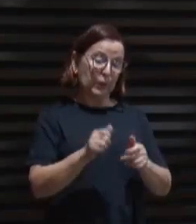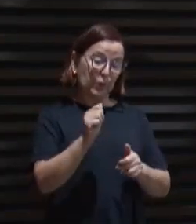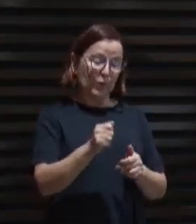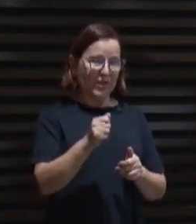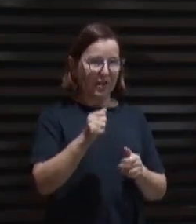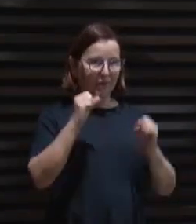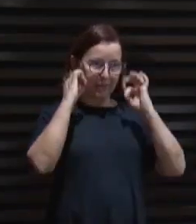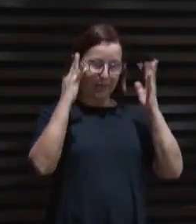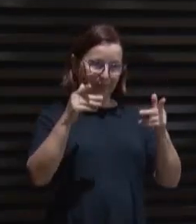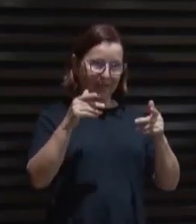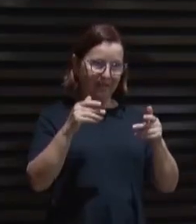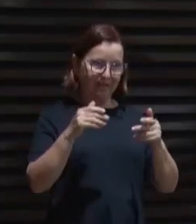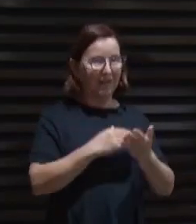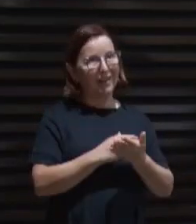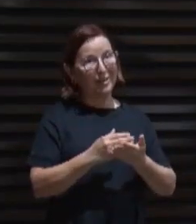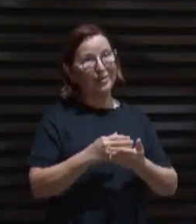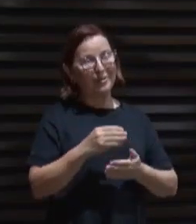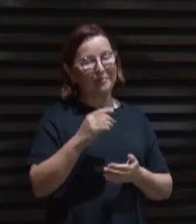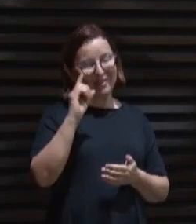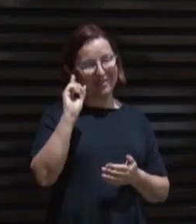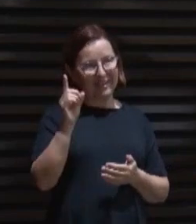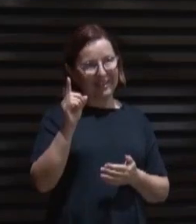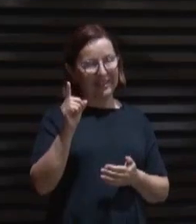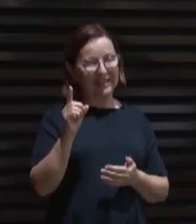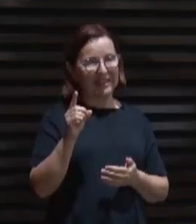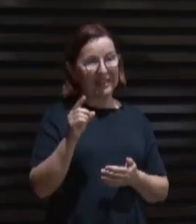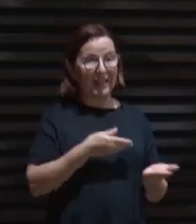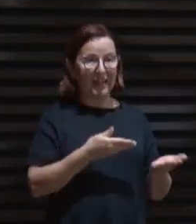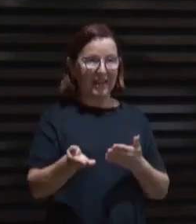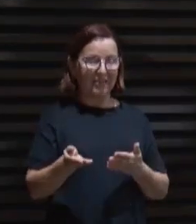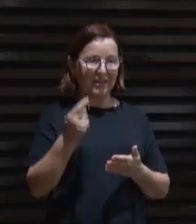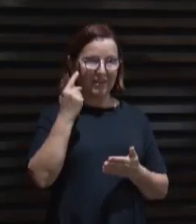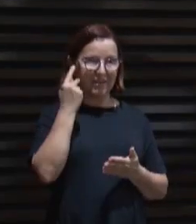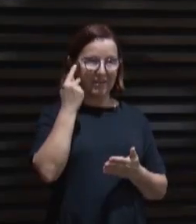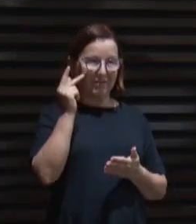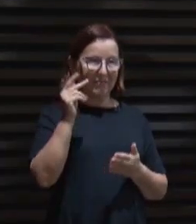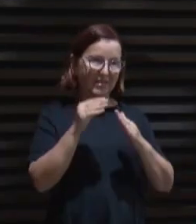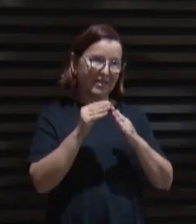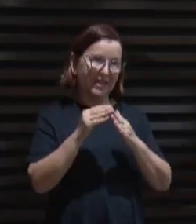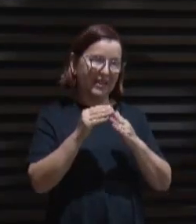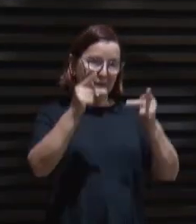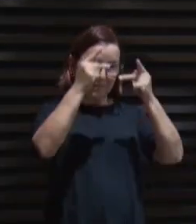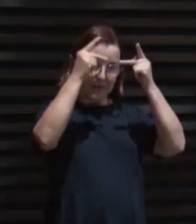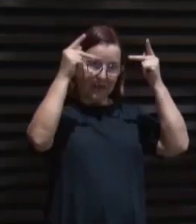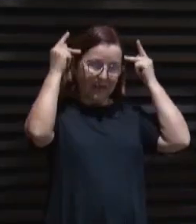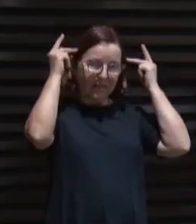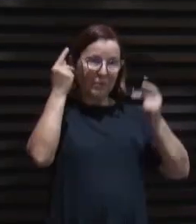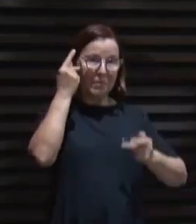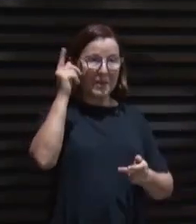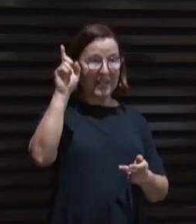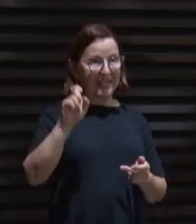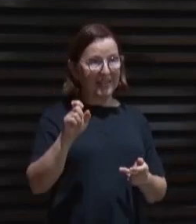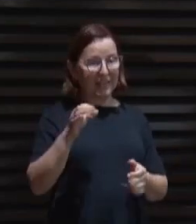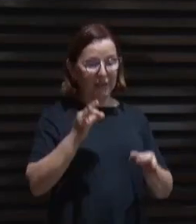dia. Pilatos acordou, levaram ele para o palácio de Pilatos para ser julgado, porque